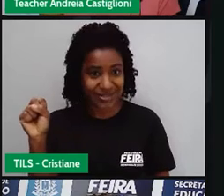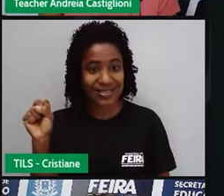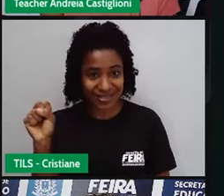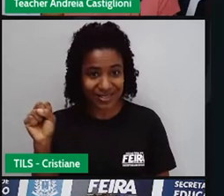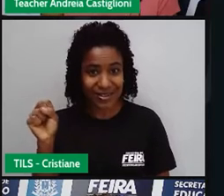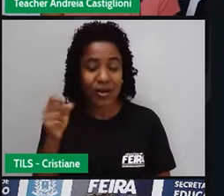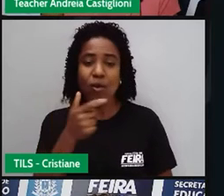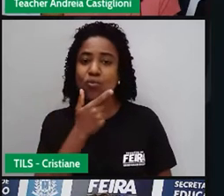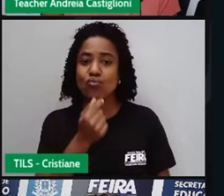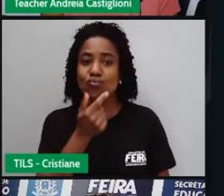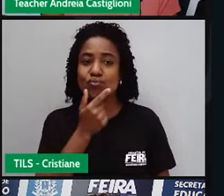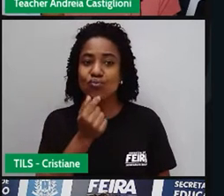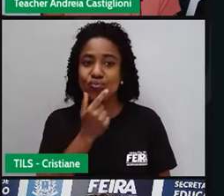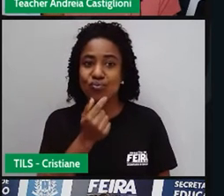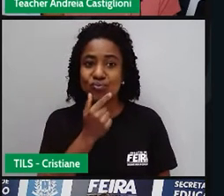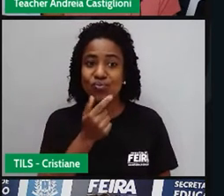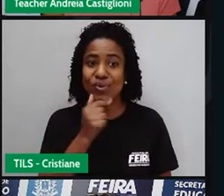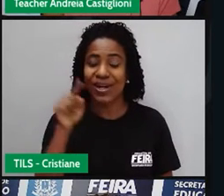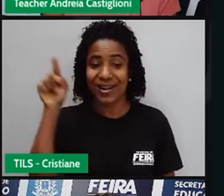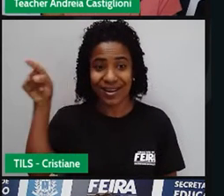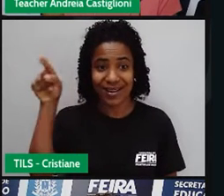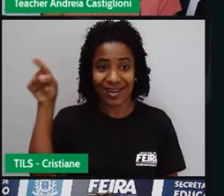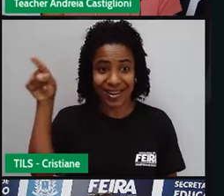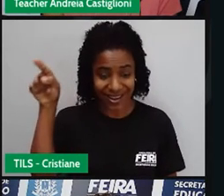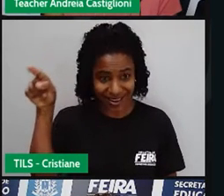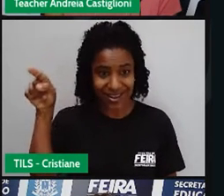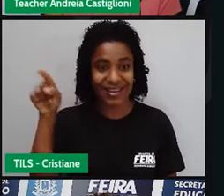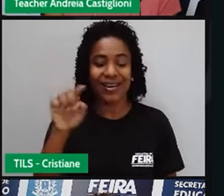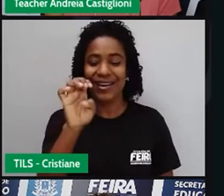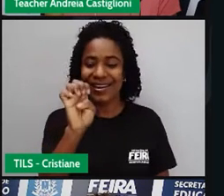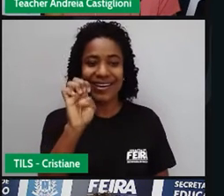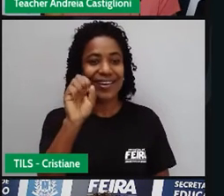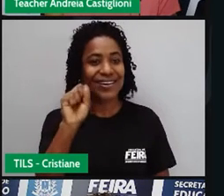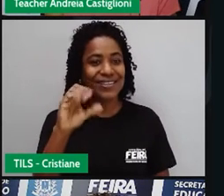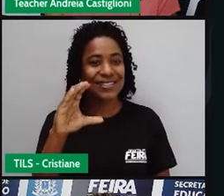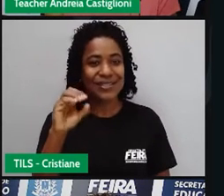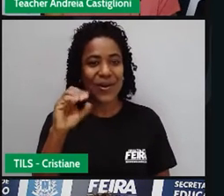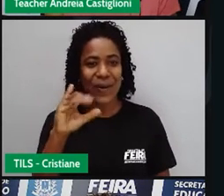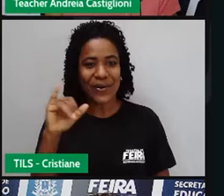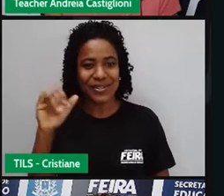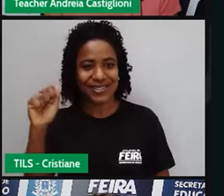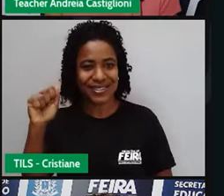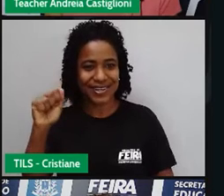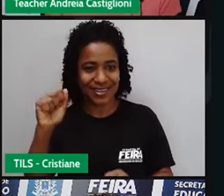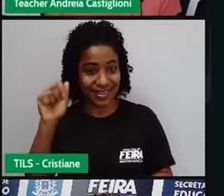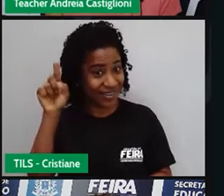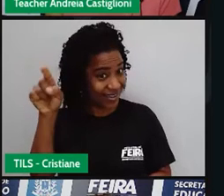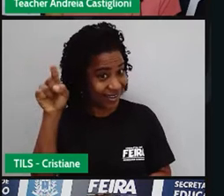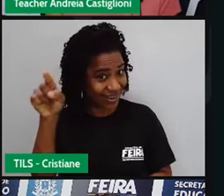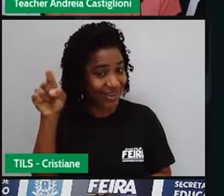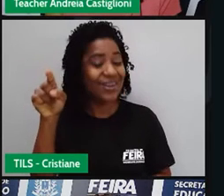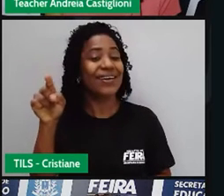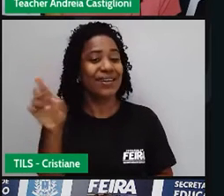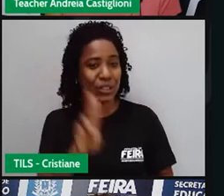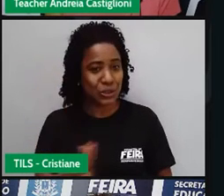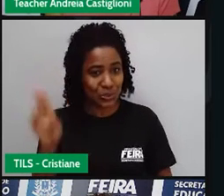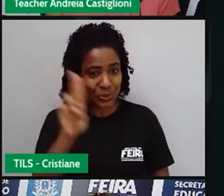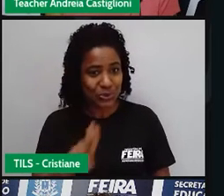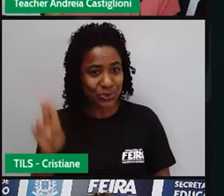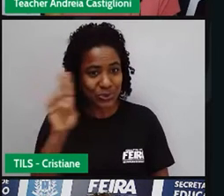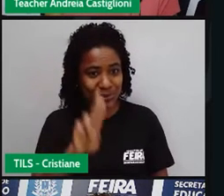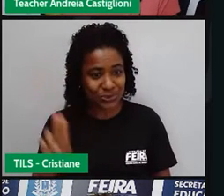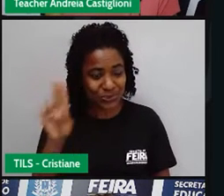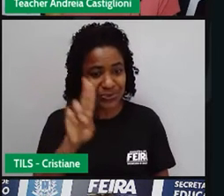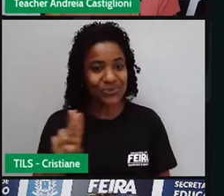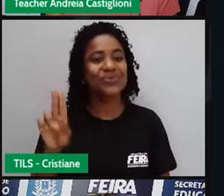que os homens utilizam na Escócia né é a saia escocesa e eles utilizam